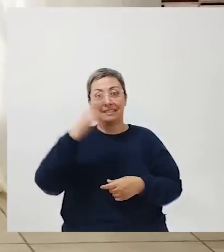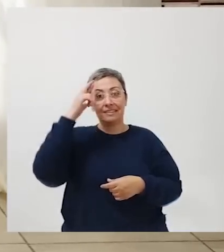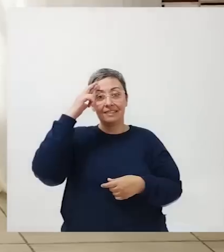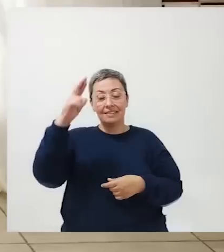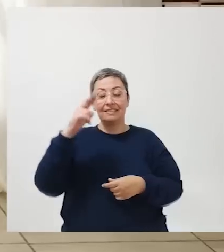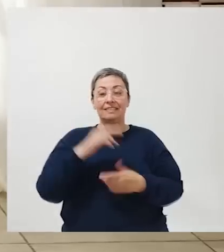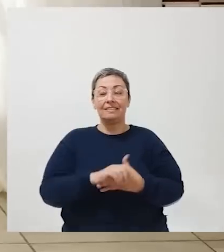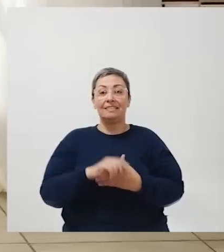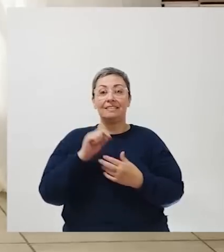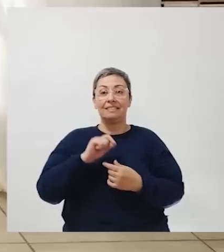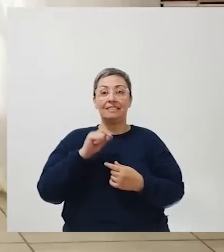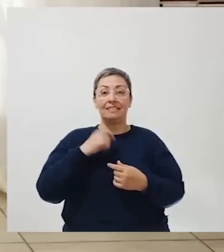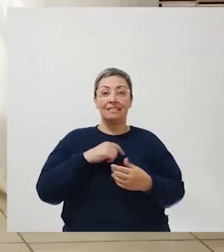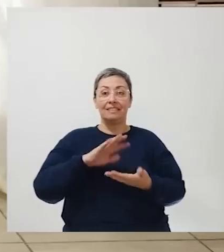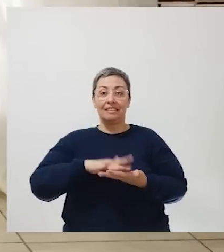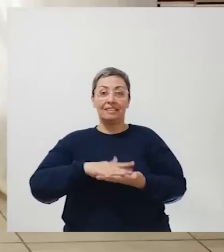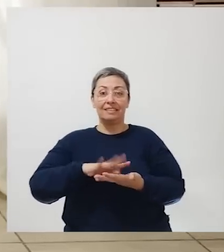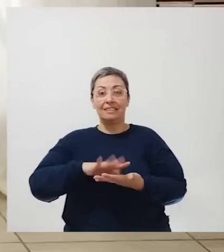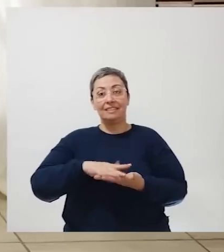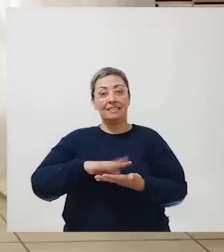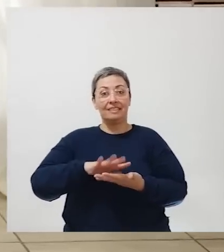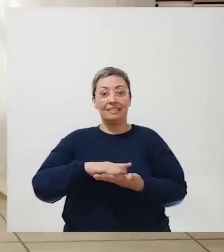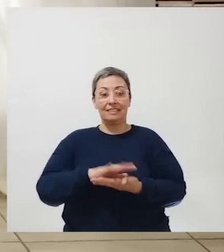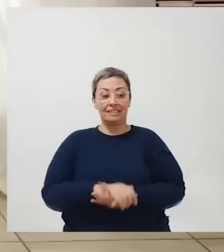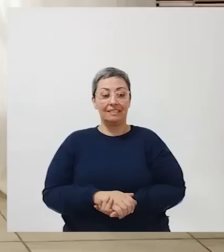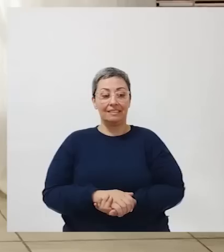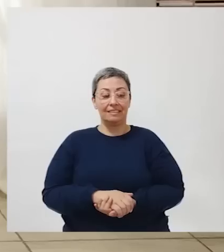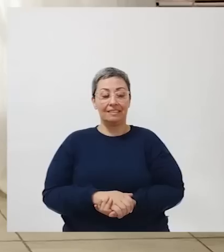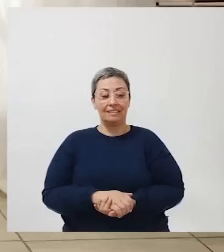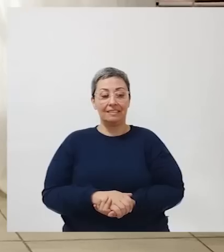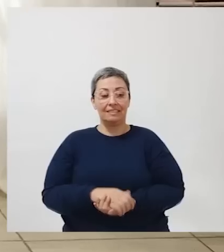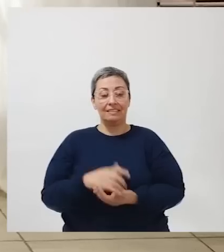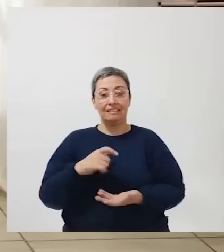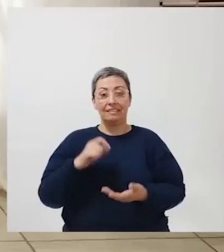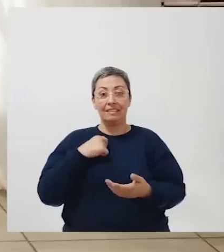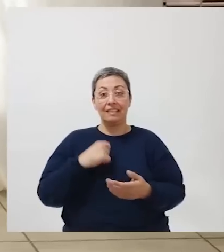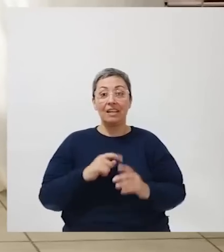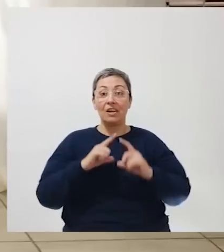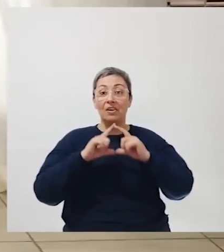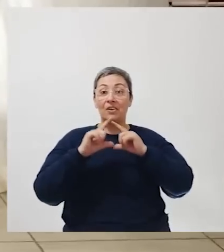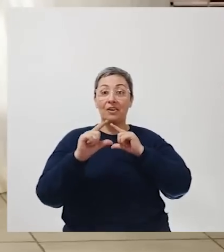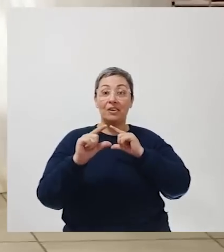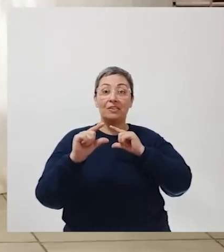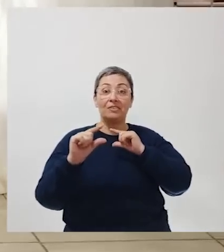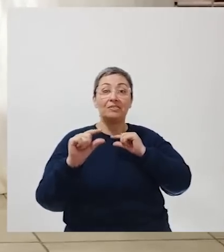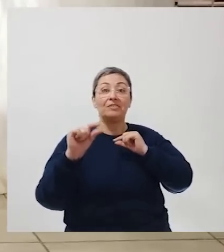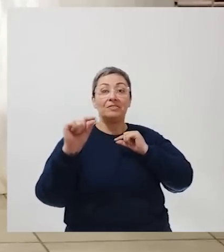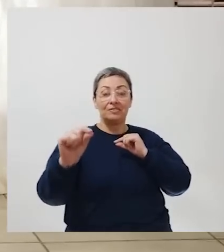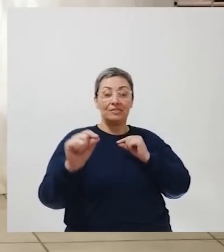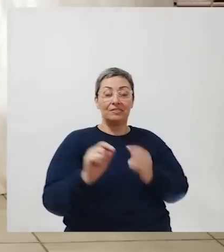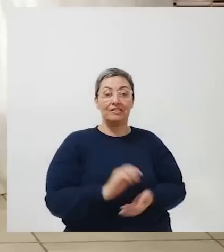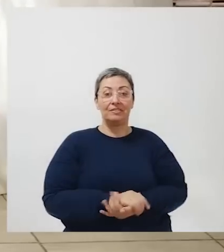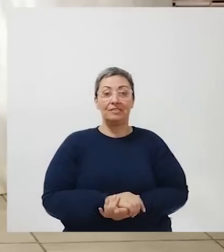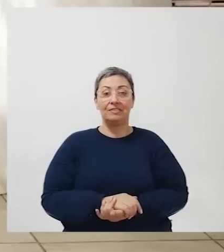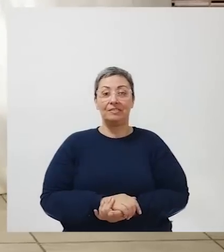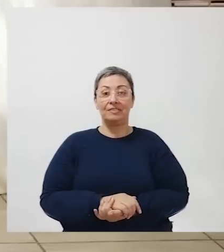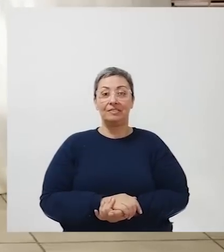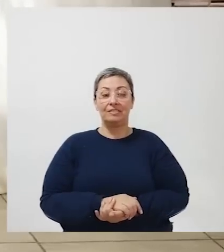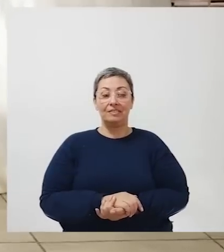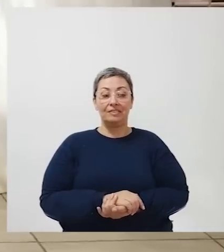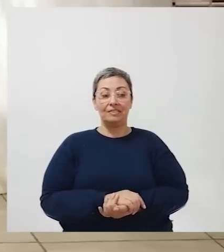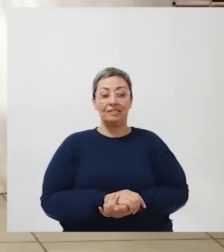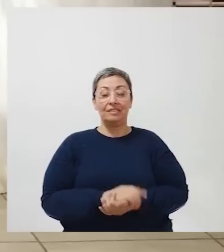Senhoras e senhores, dê uma sambadinha. E vá pro olho da